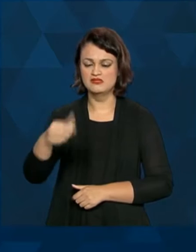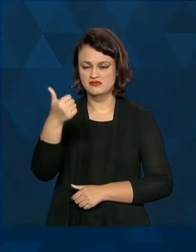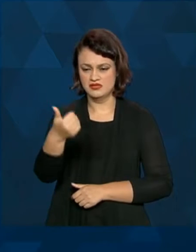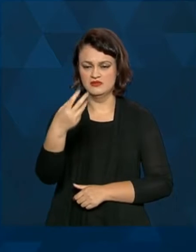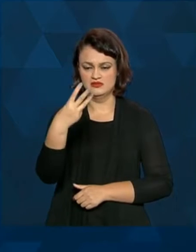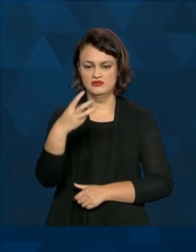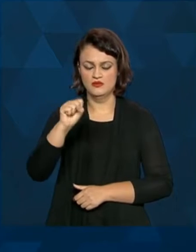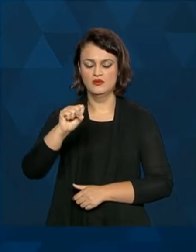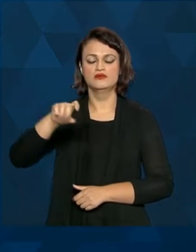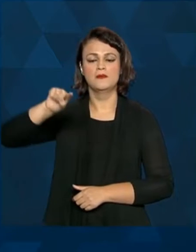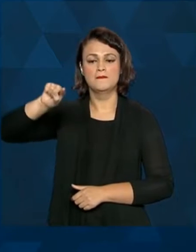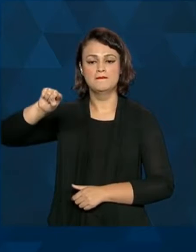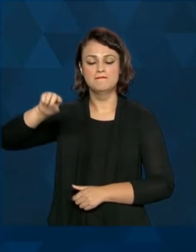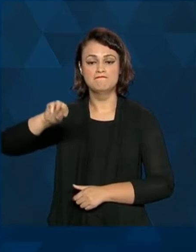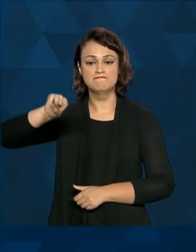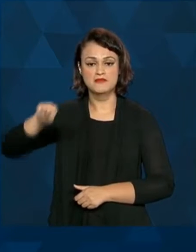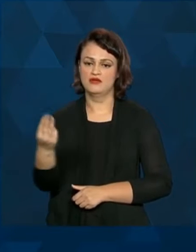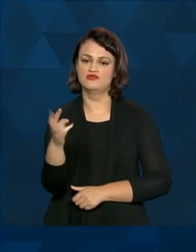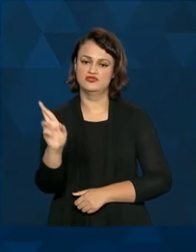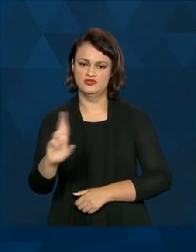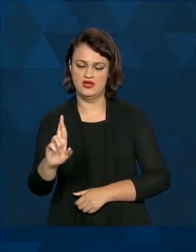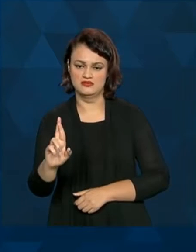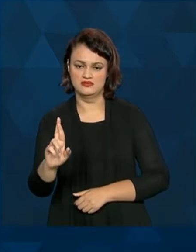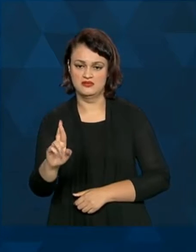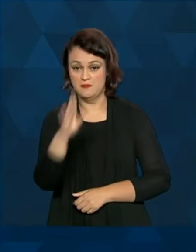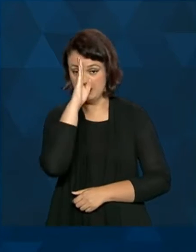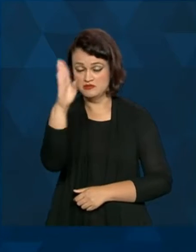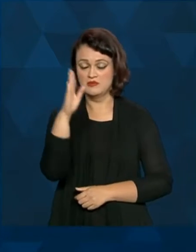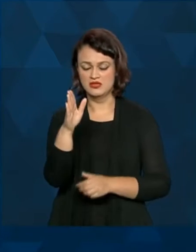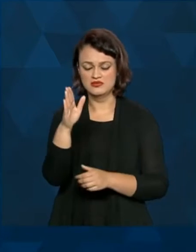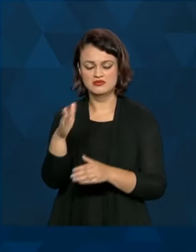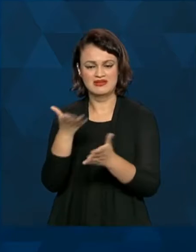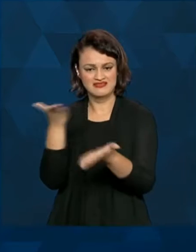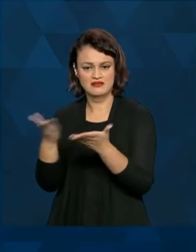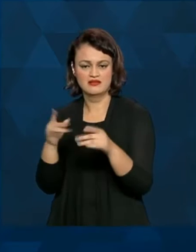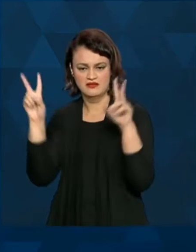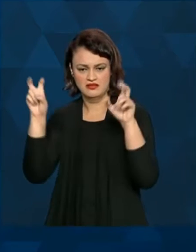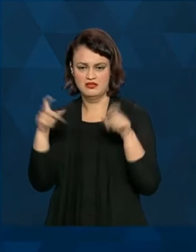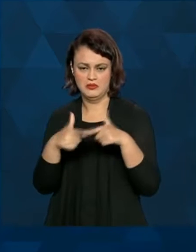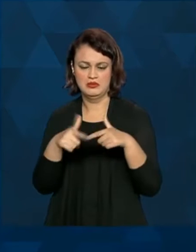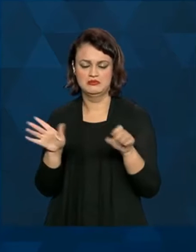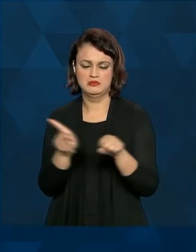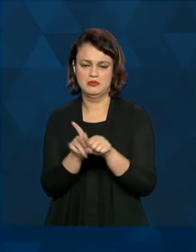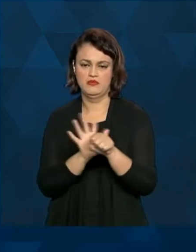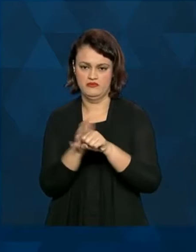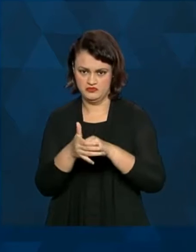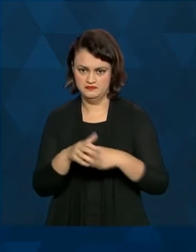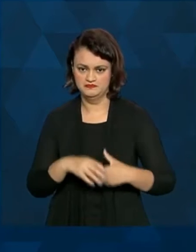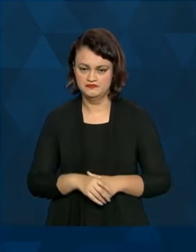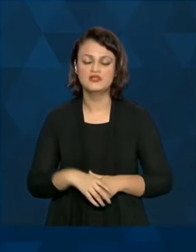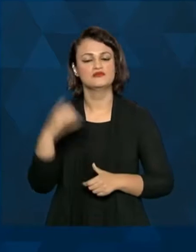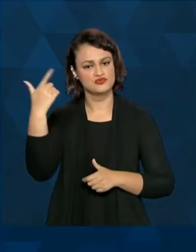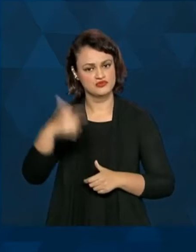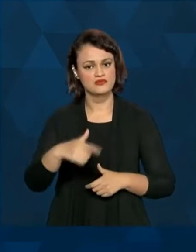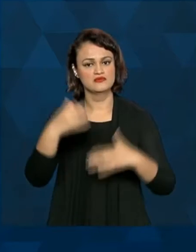138,1 milhões de reais. Exclusivos para o enfrentamento à Covid, 71,2. Então, mais uma